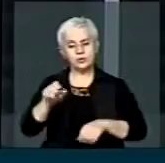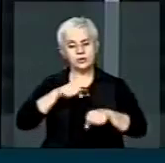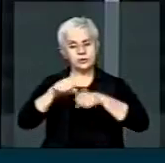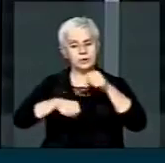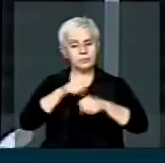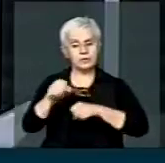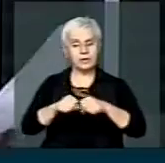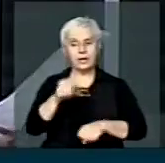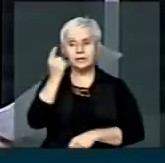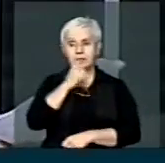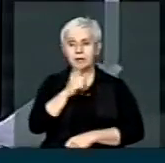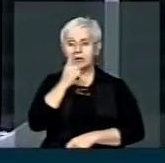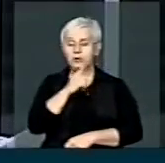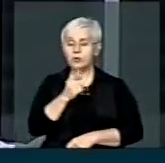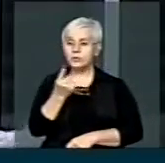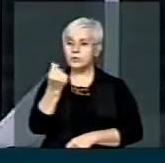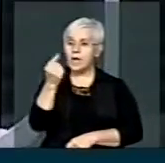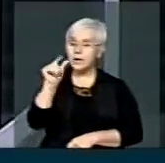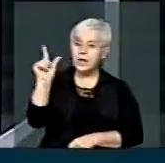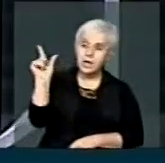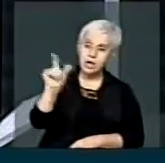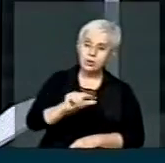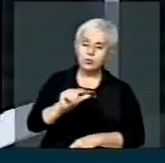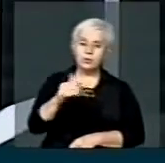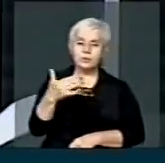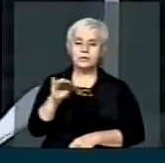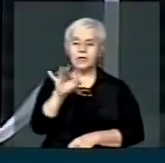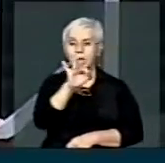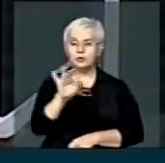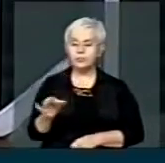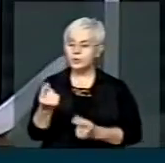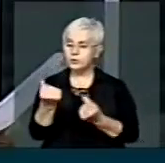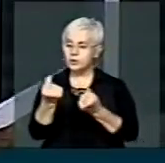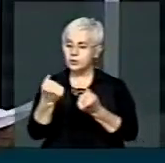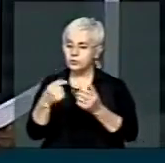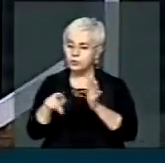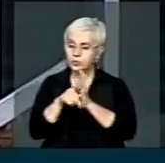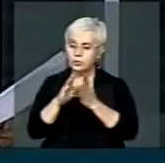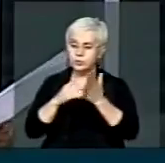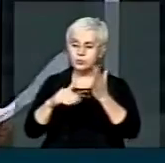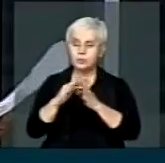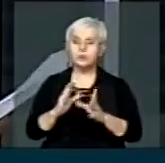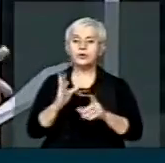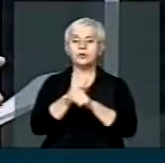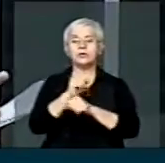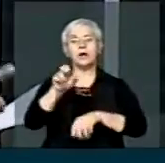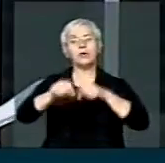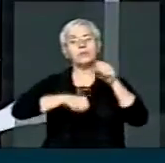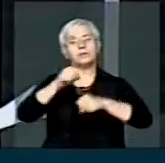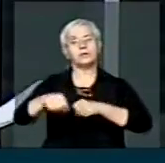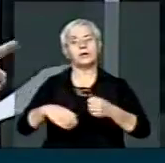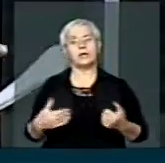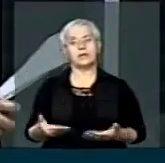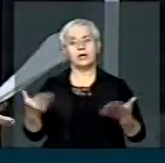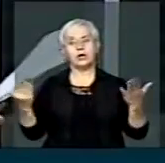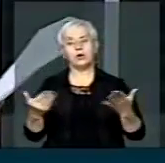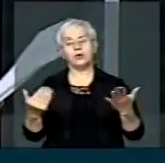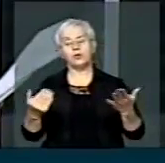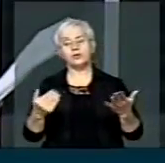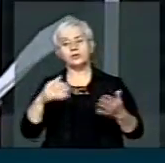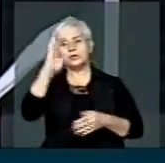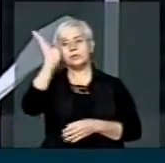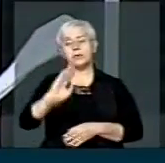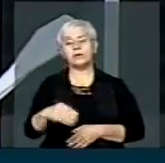permitiria uma redução direta de 10% do custo da bicicleta. Hoje o Brasil é o terceiro maior